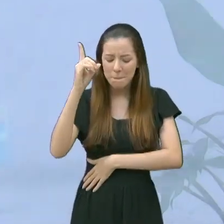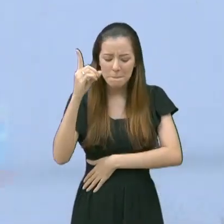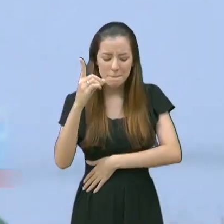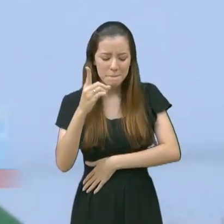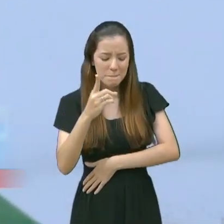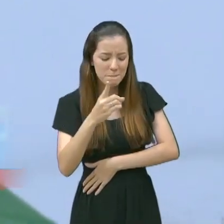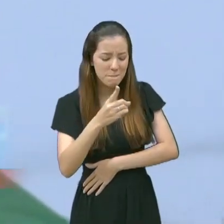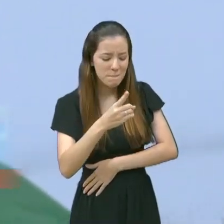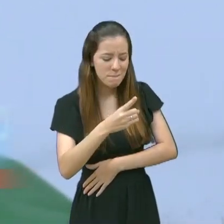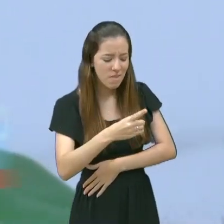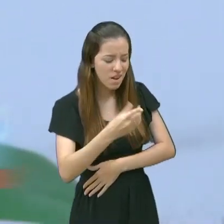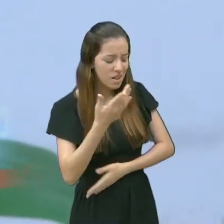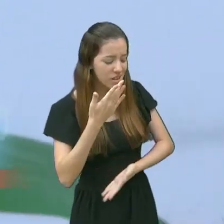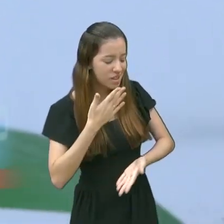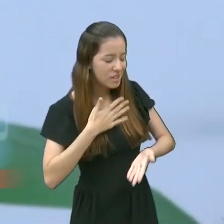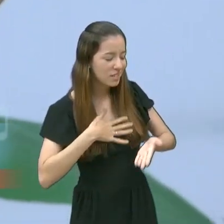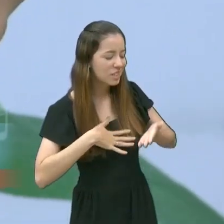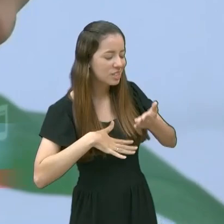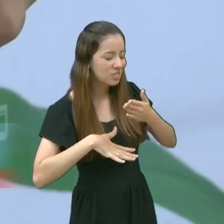manda